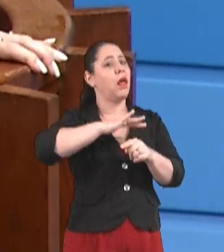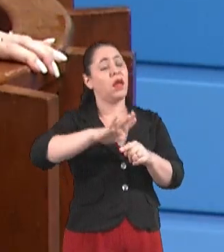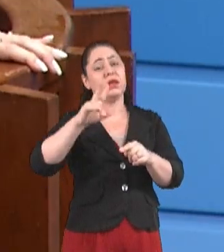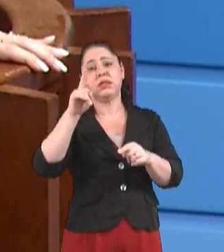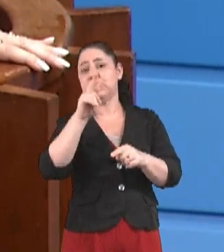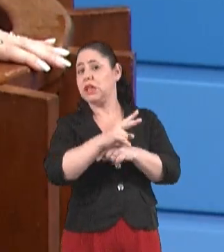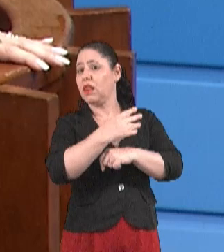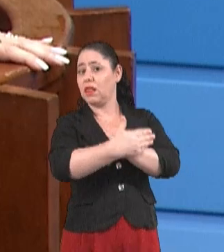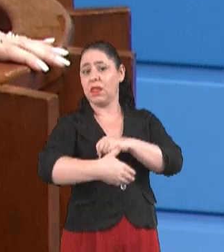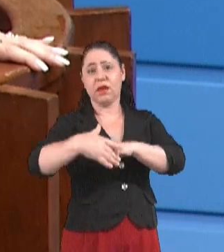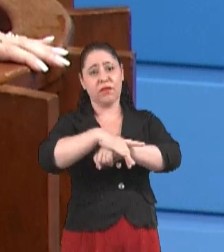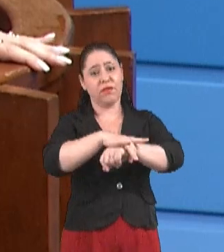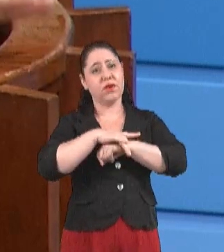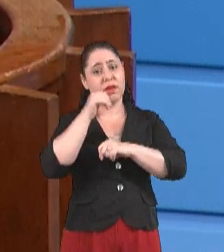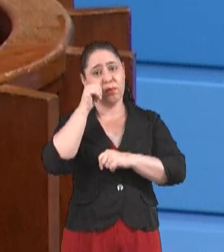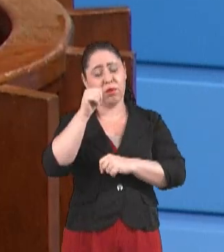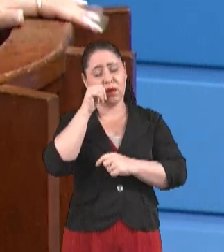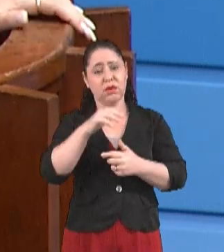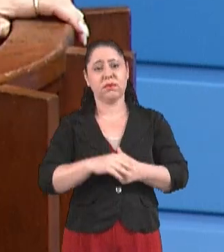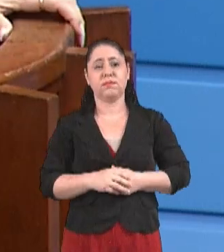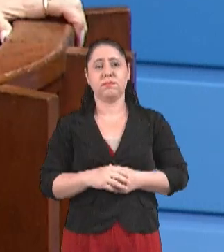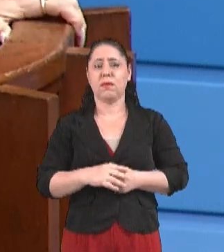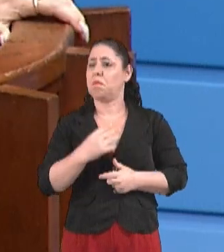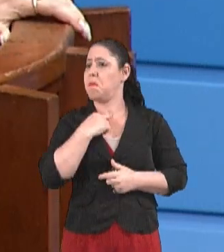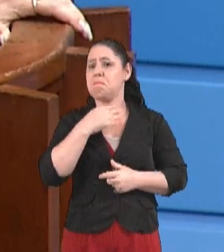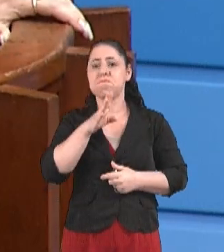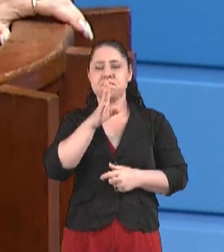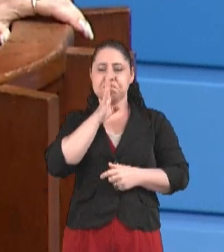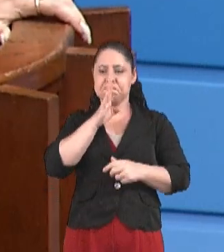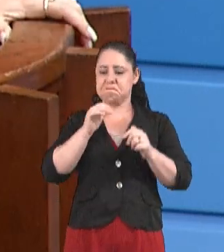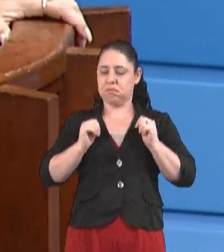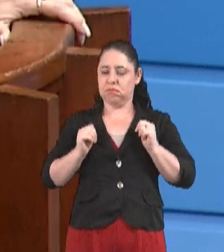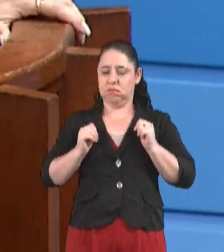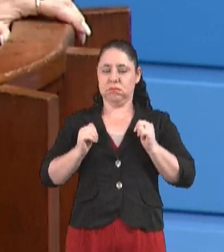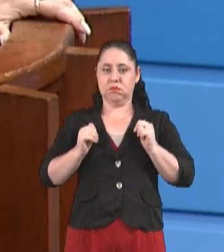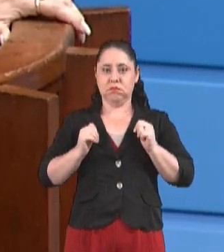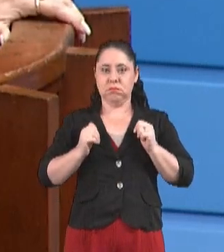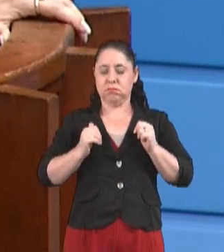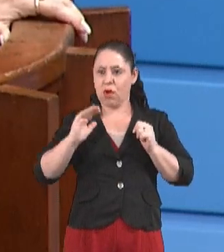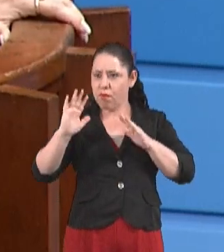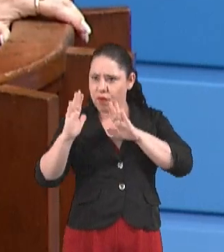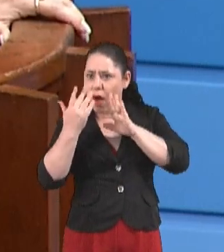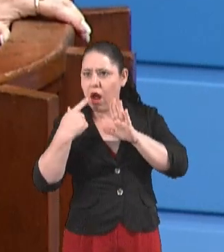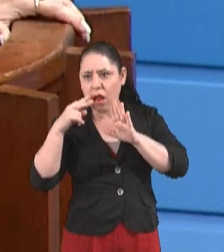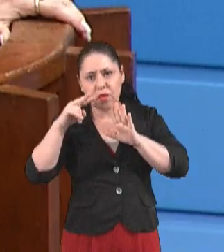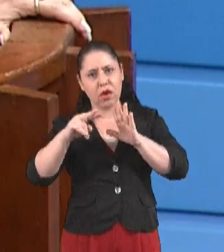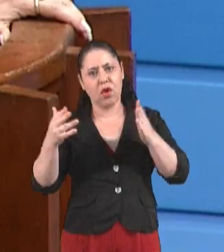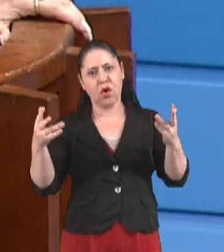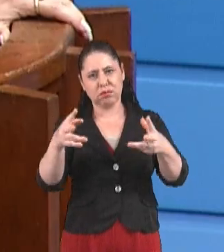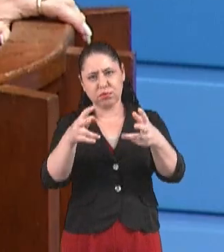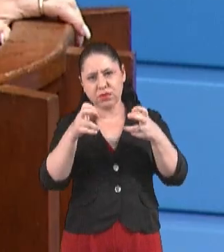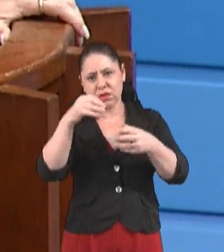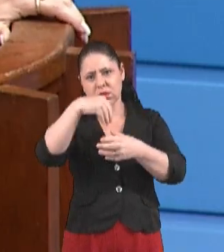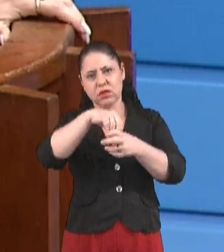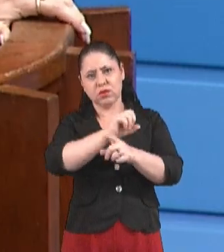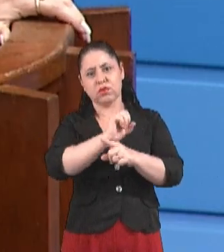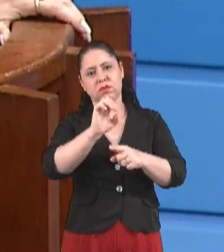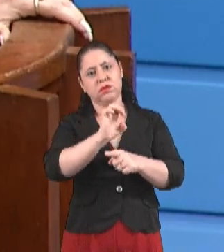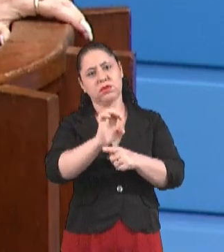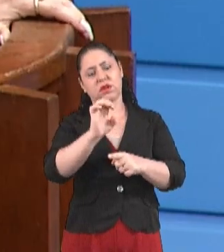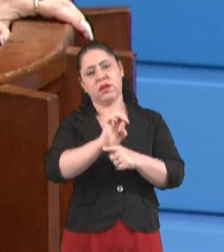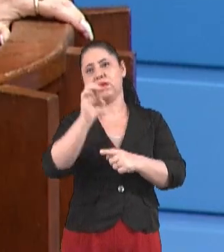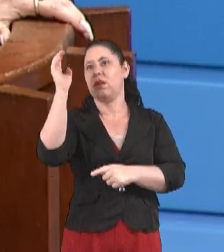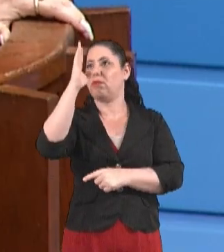crianças, defendo as nossas mulheres, não posso me calar diante do que a gente está assistindo no nosso estado e no